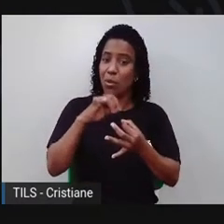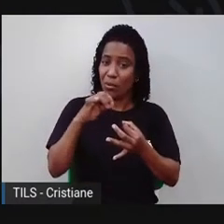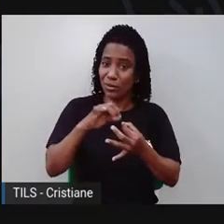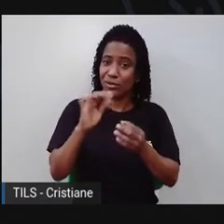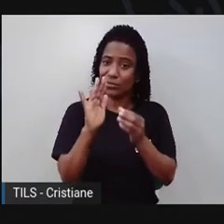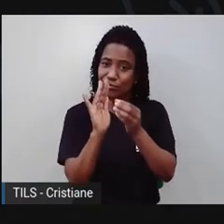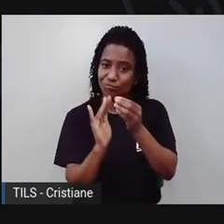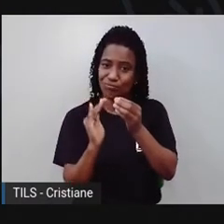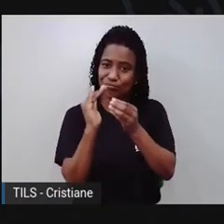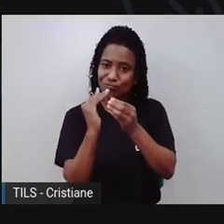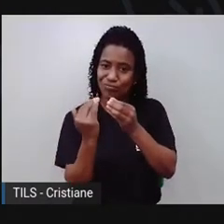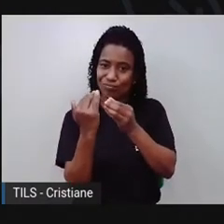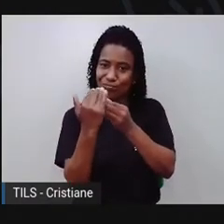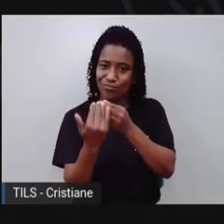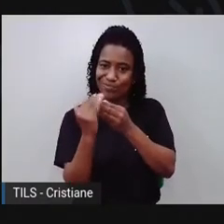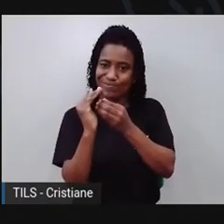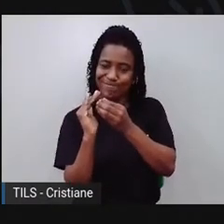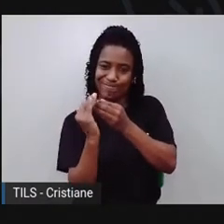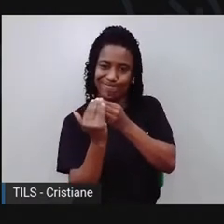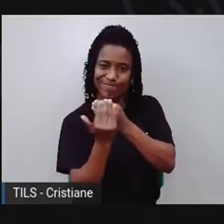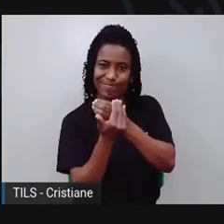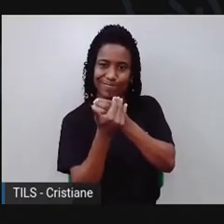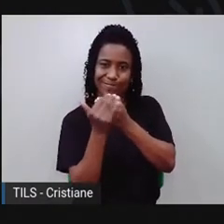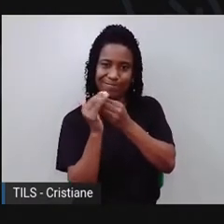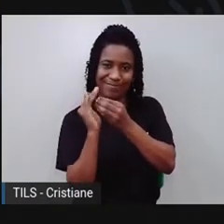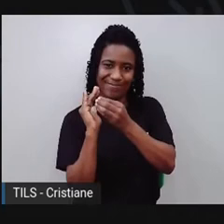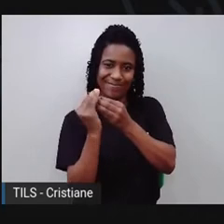ficar bem lisinho.